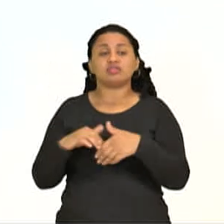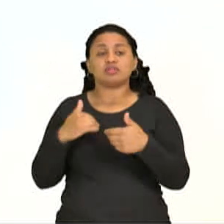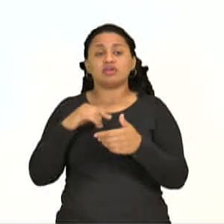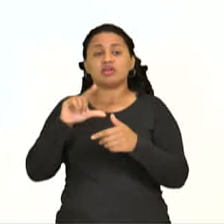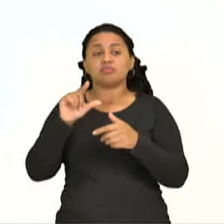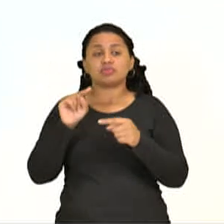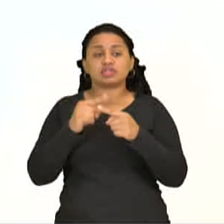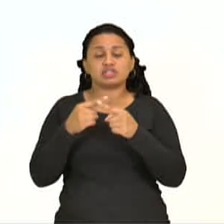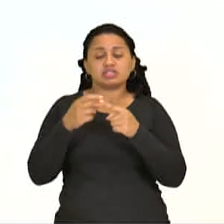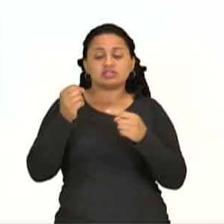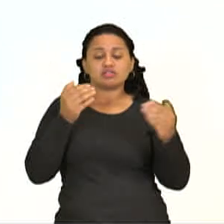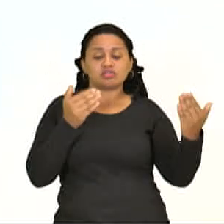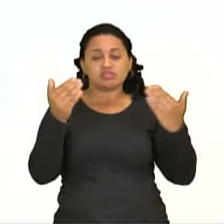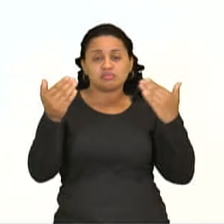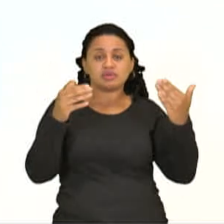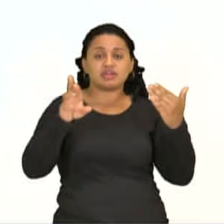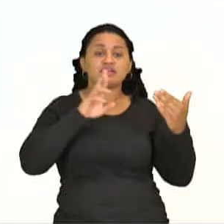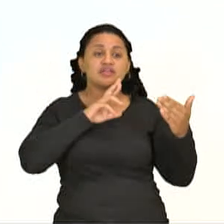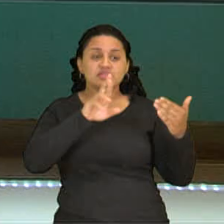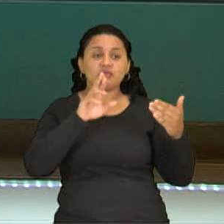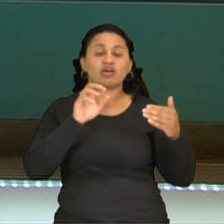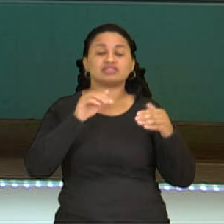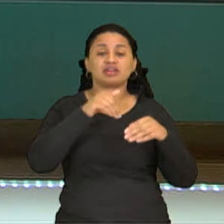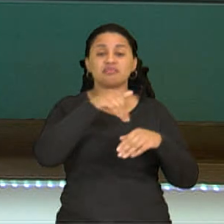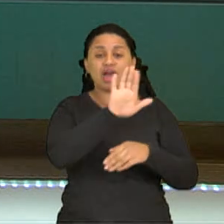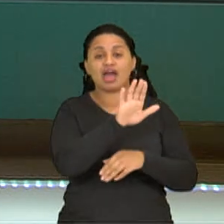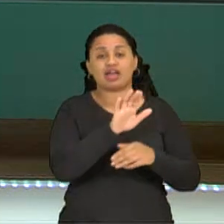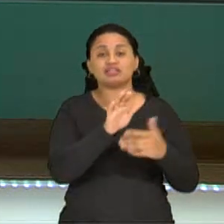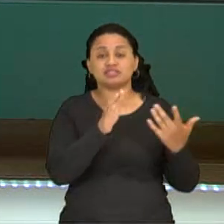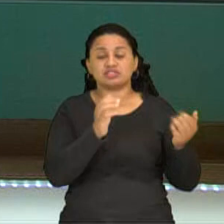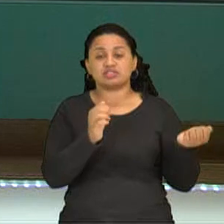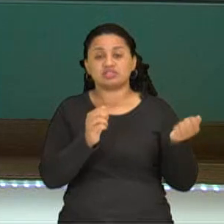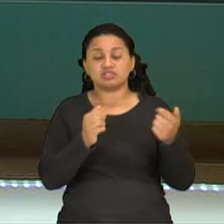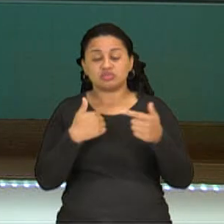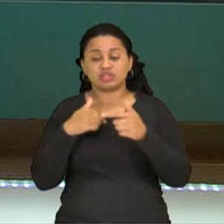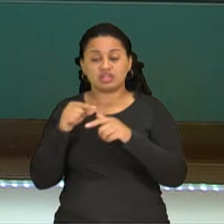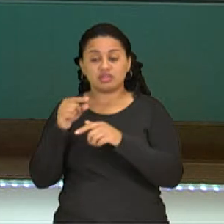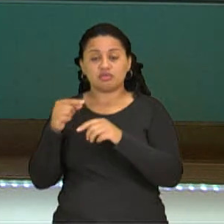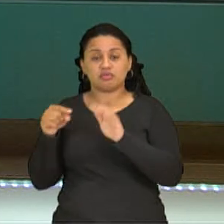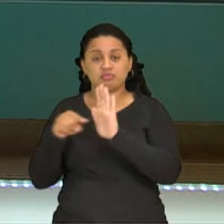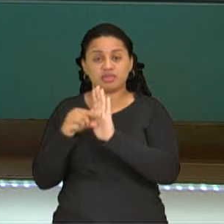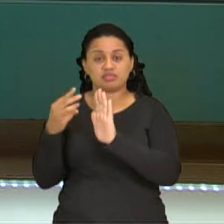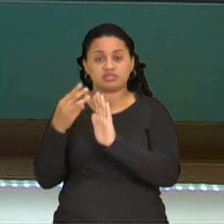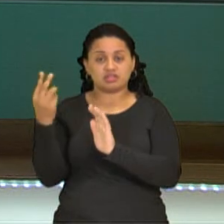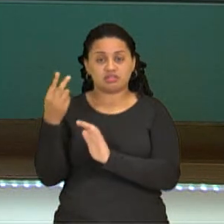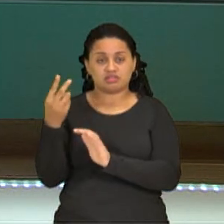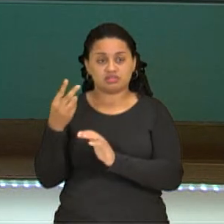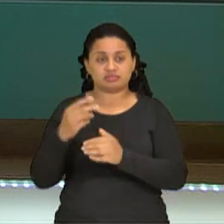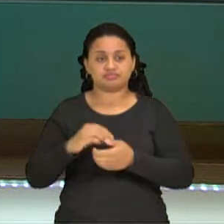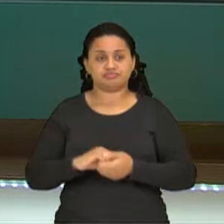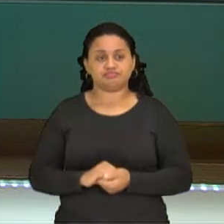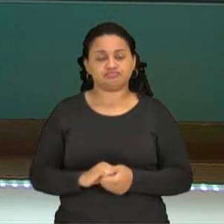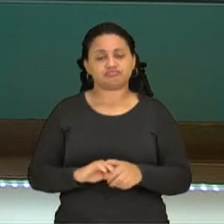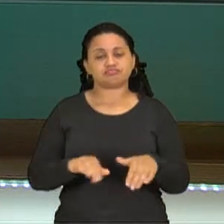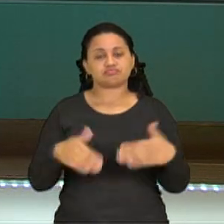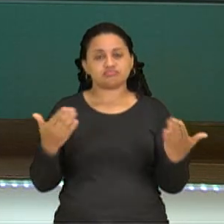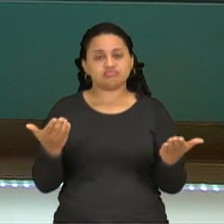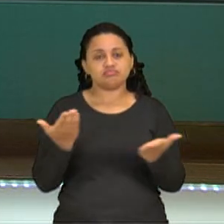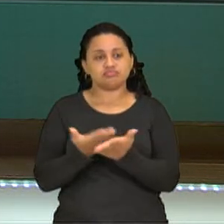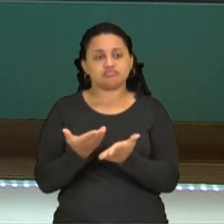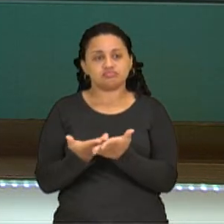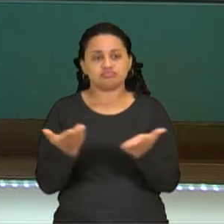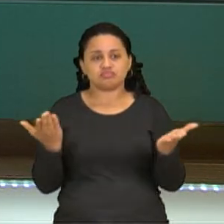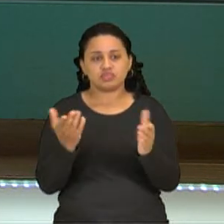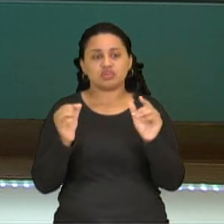comparação, o resultado dele fica maior que menos 3 ao quadrado, ok? Bom,